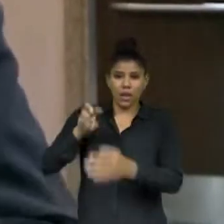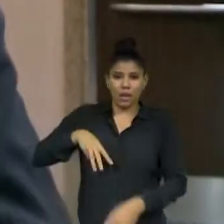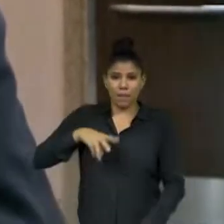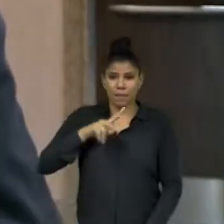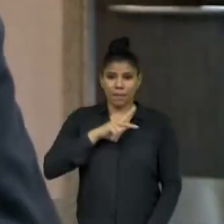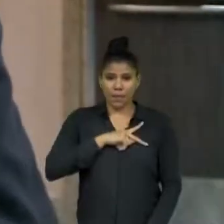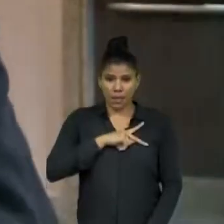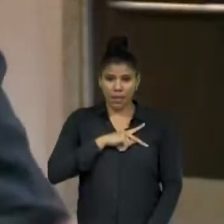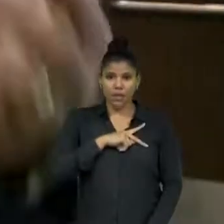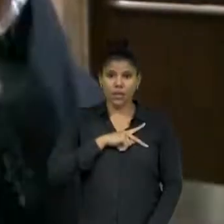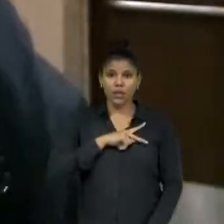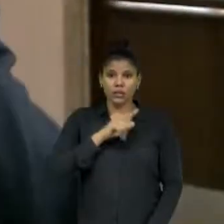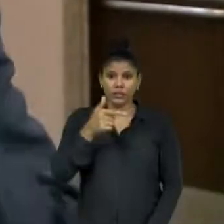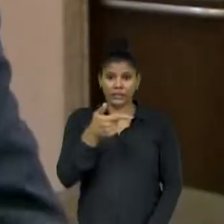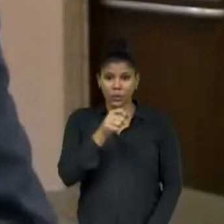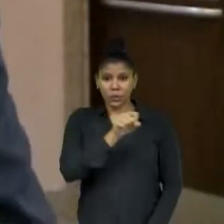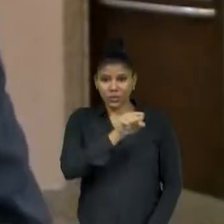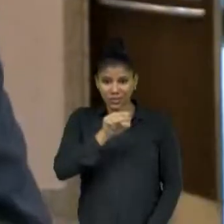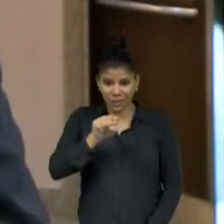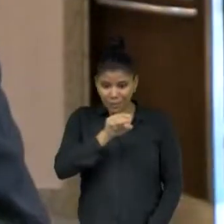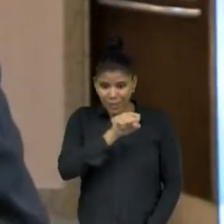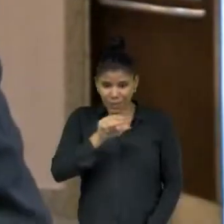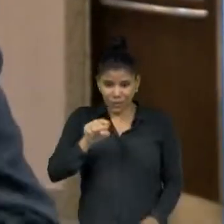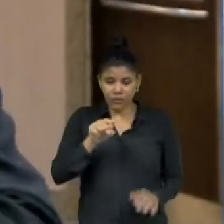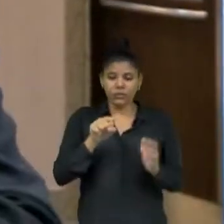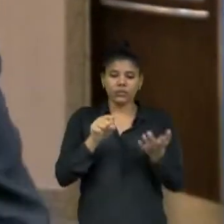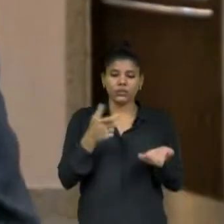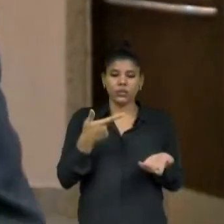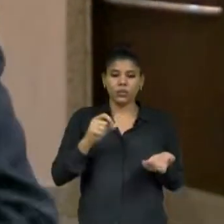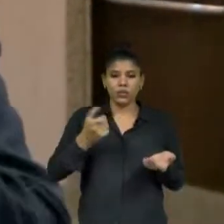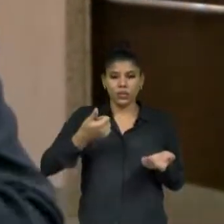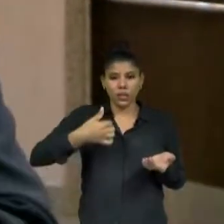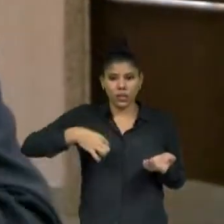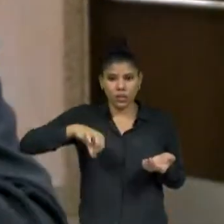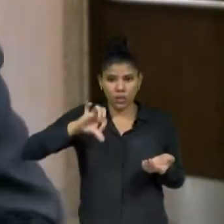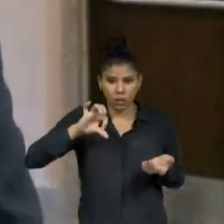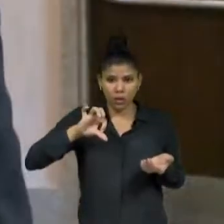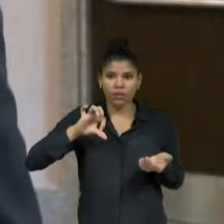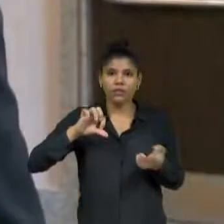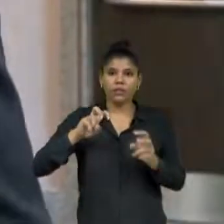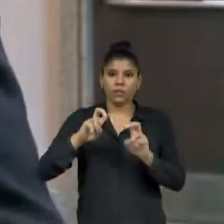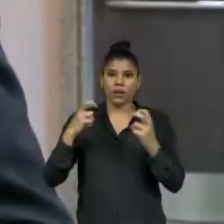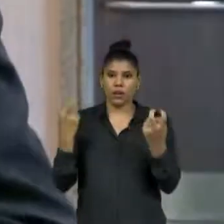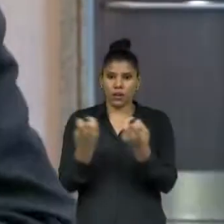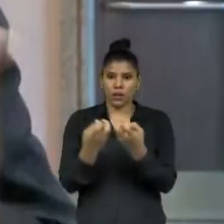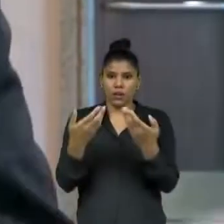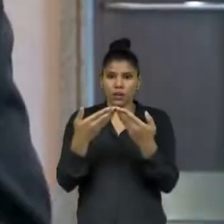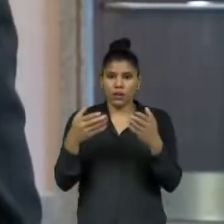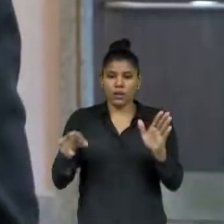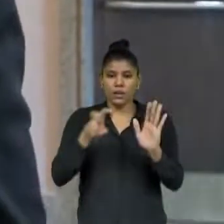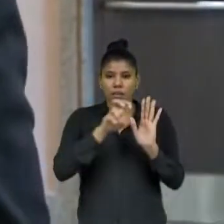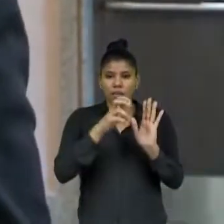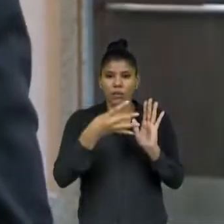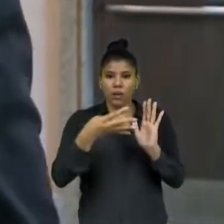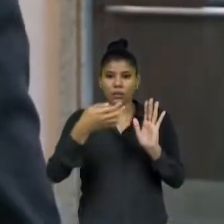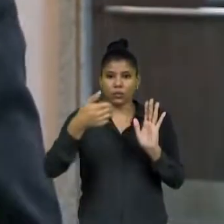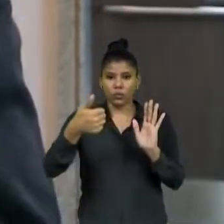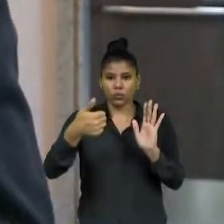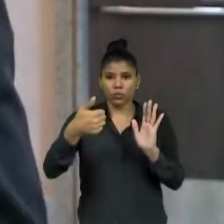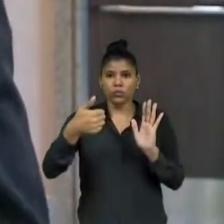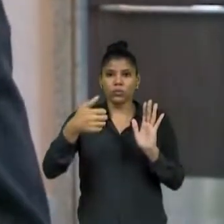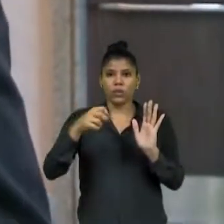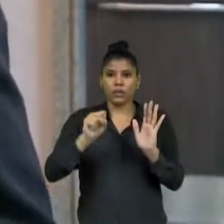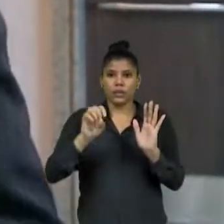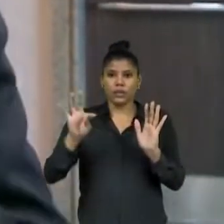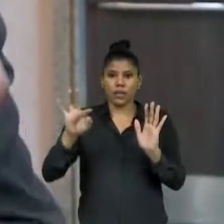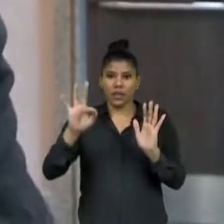de 2019, para que ele abrisse a mesa de negociação com base no tema 541 do STF, que pouca gente conhece esse tema